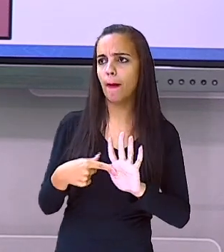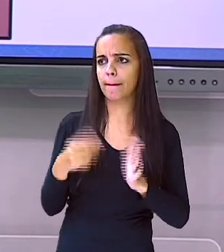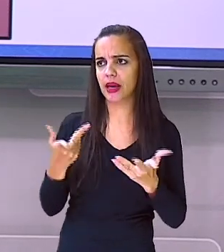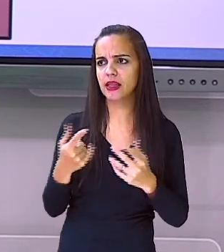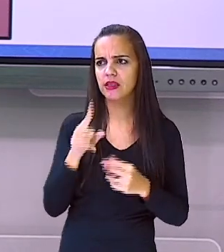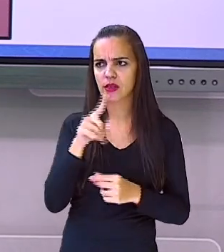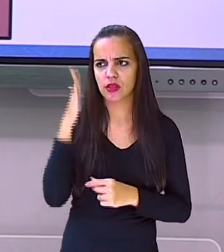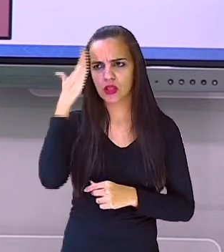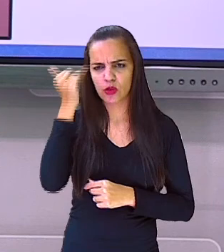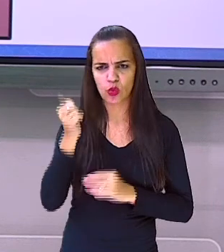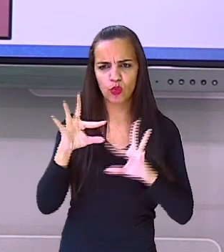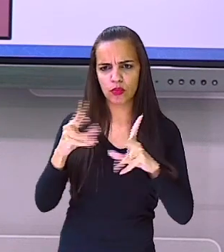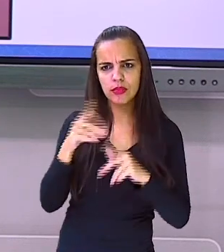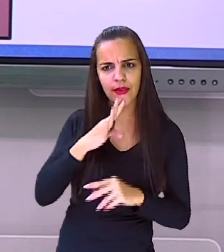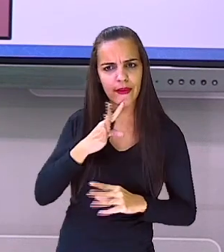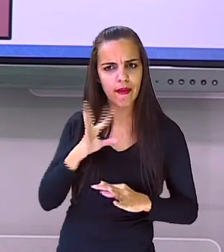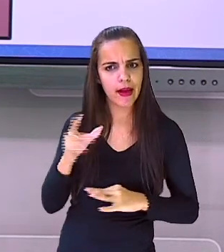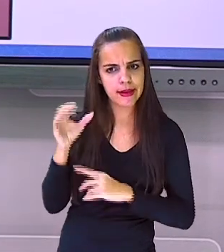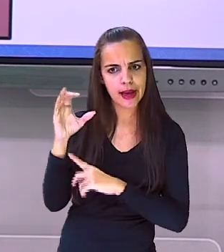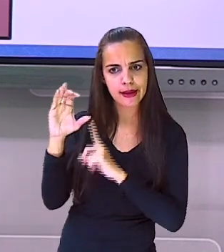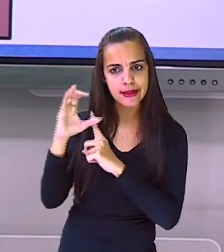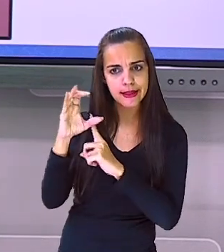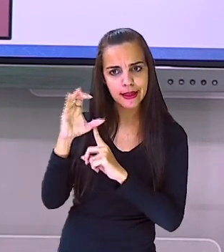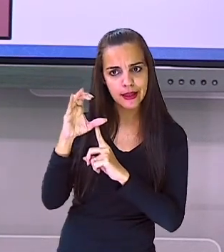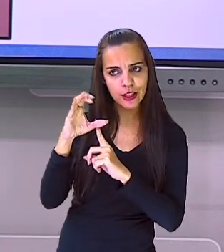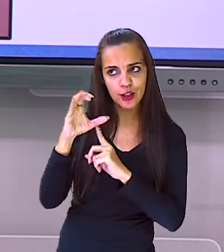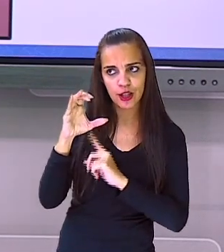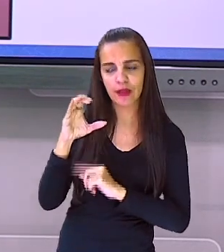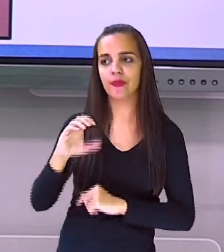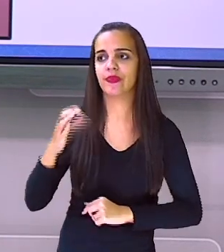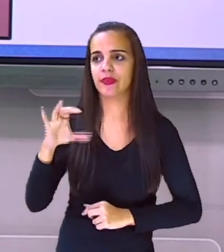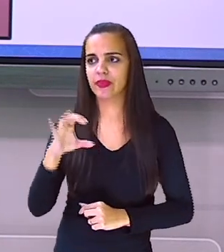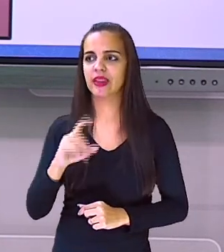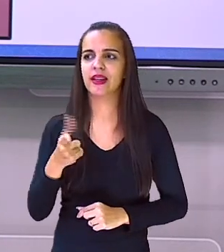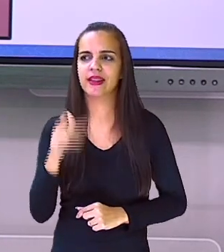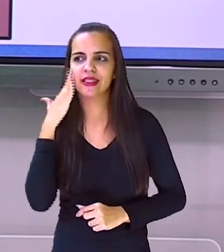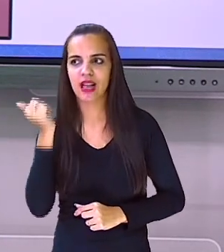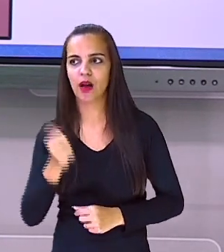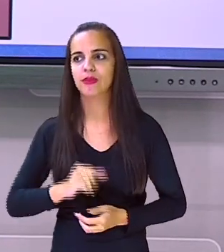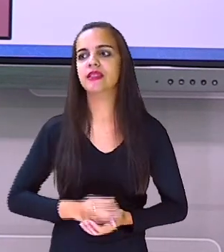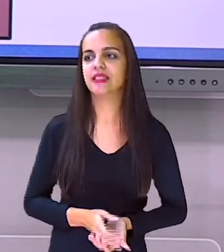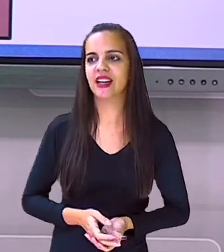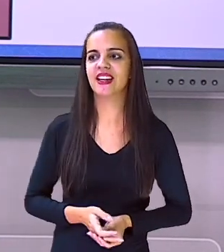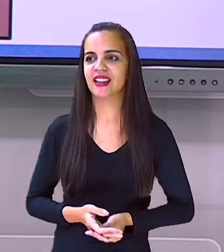a gente sabe que ele existe. Viu? Como é que os dois são parecidos? Sujeito oculto, C cedilha.